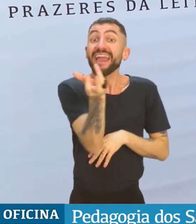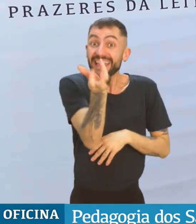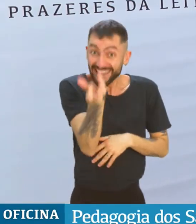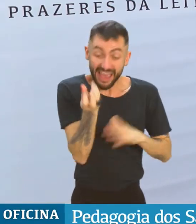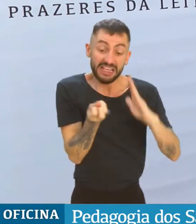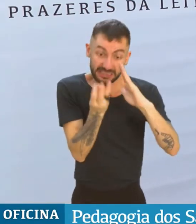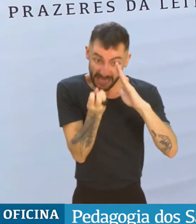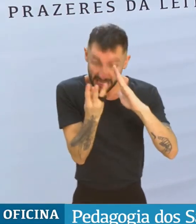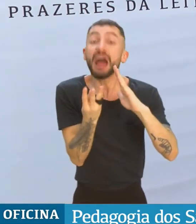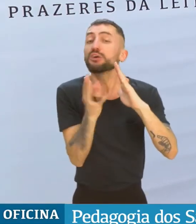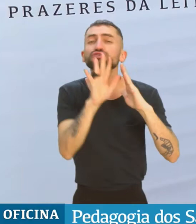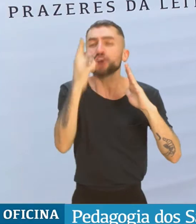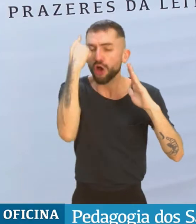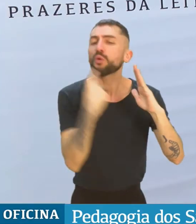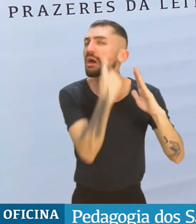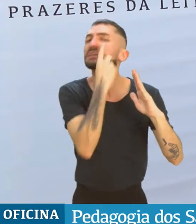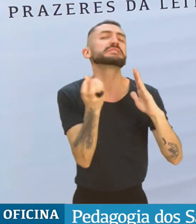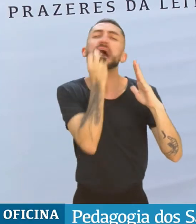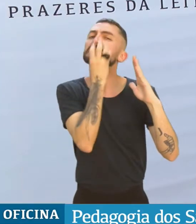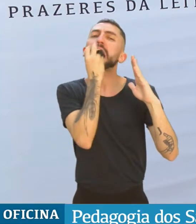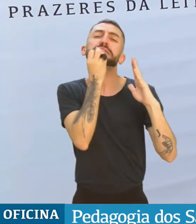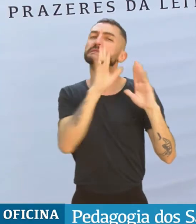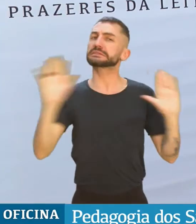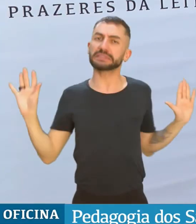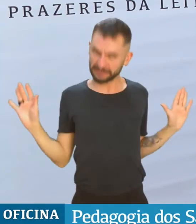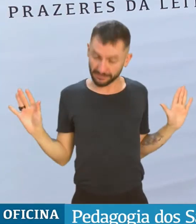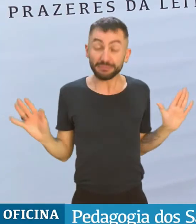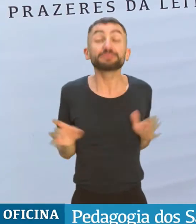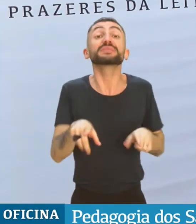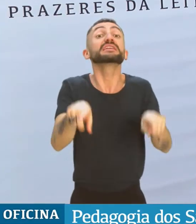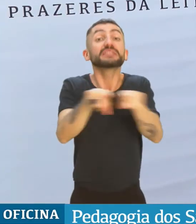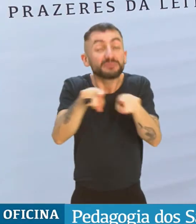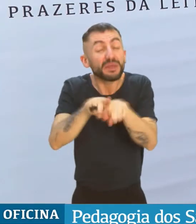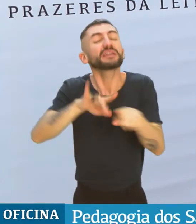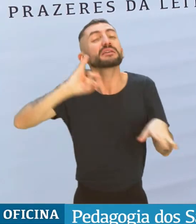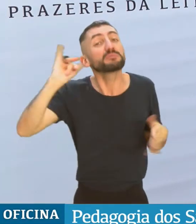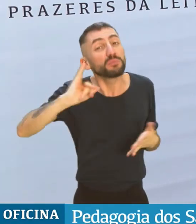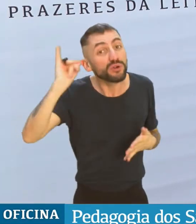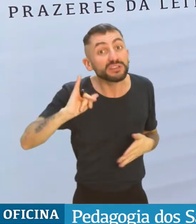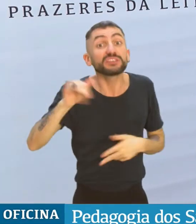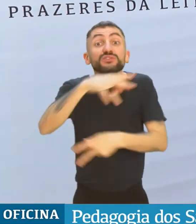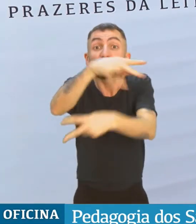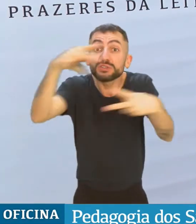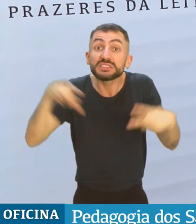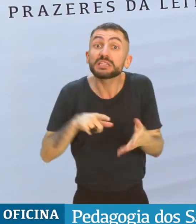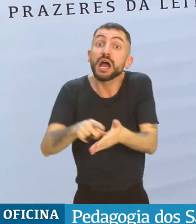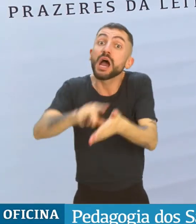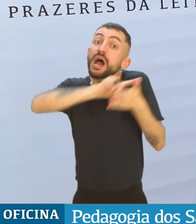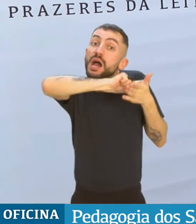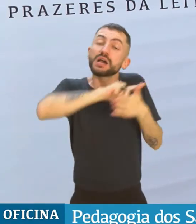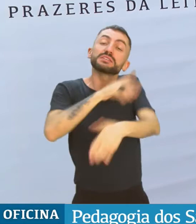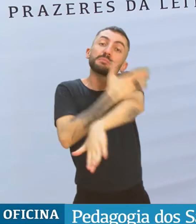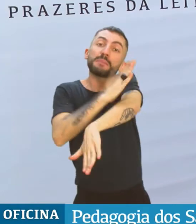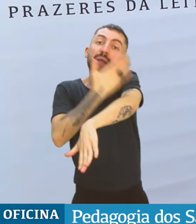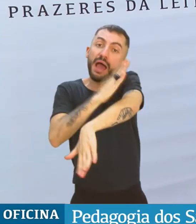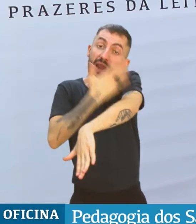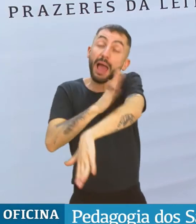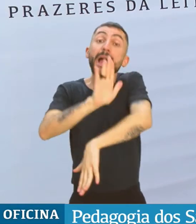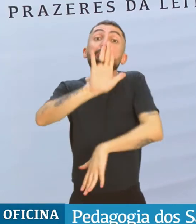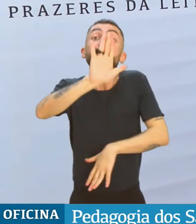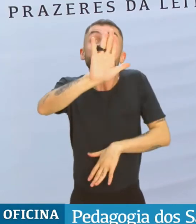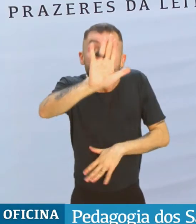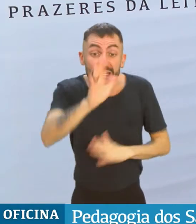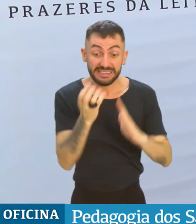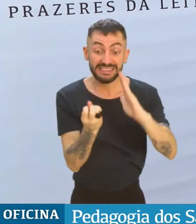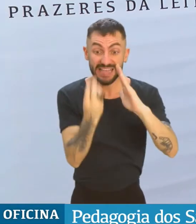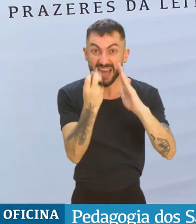mais do que razoável. E eu costumo também dizer que é importante você ter isso como preparação. Mas o sarau ele não